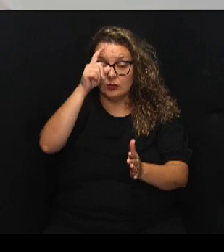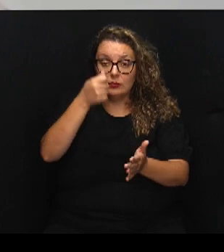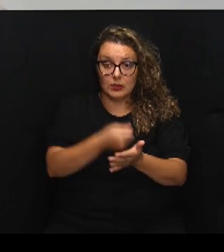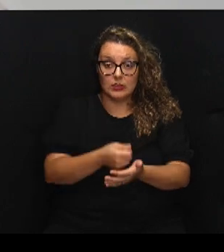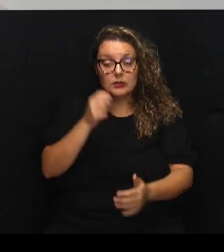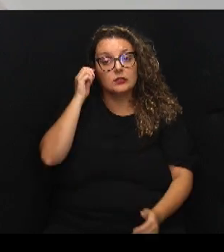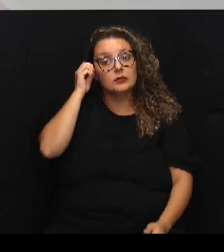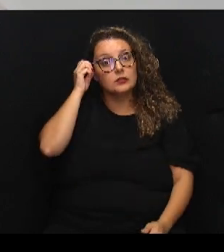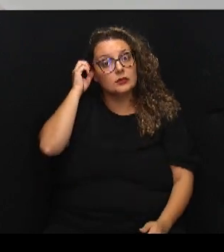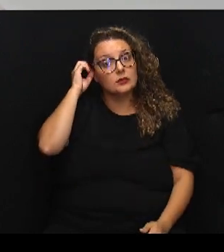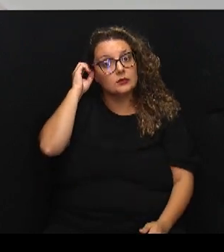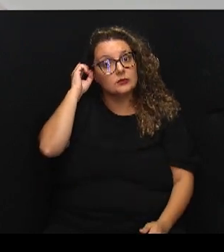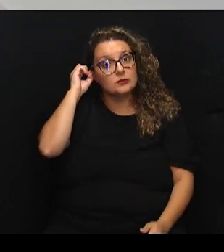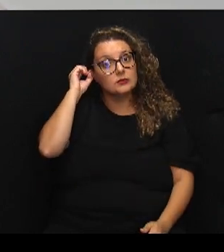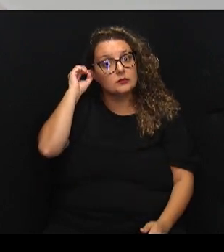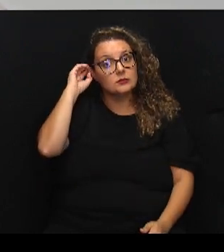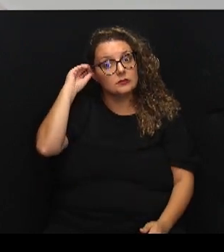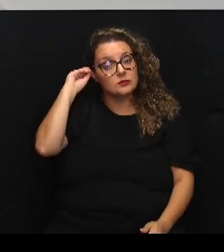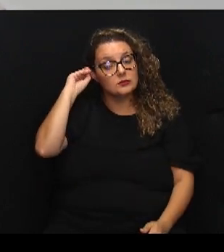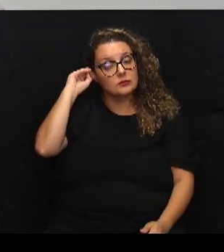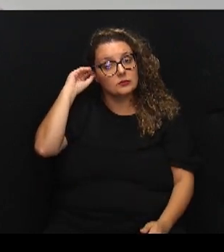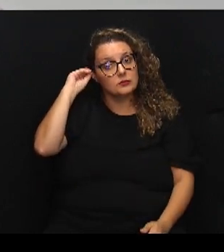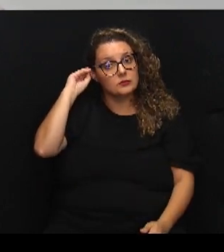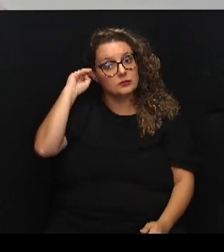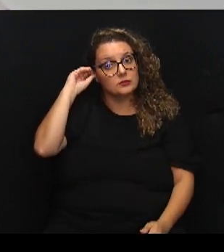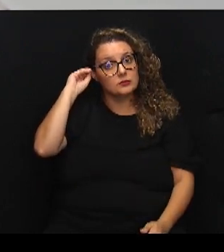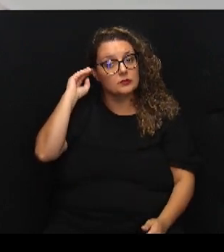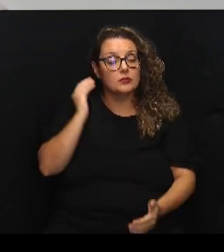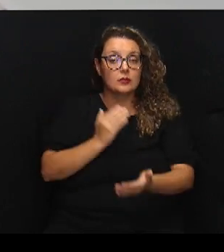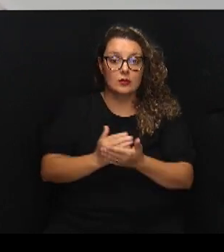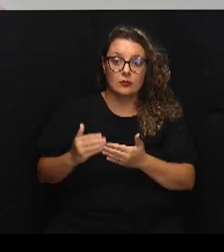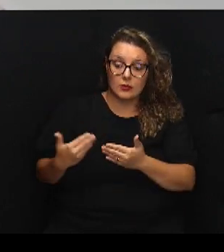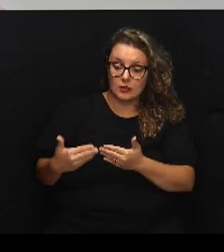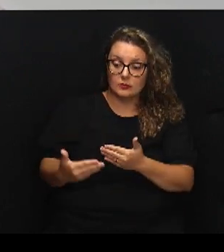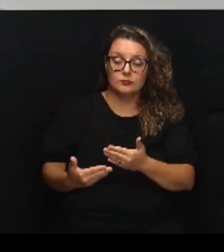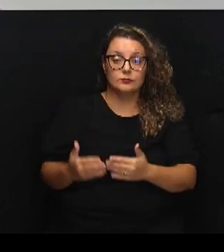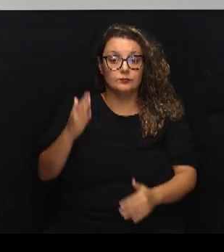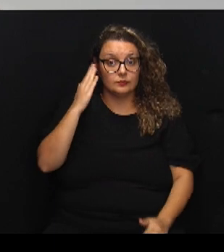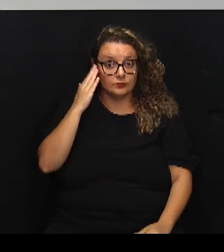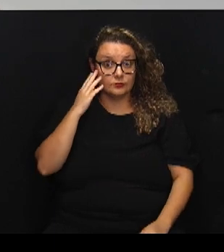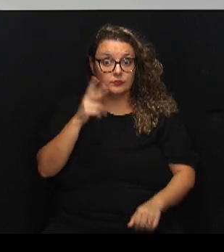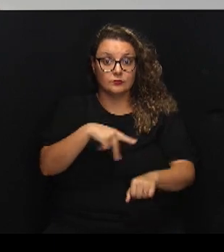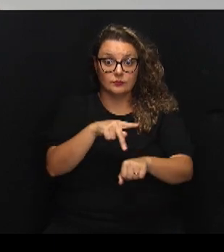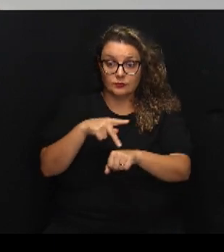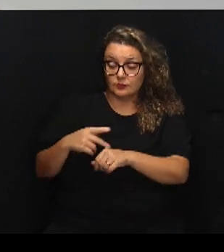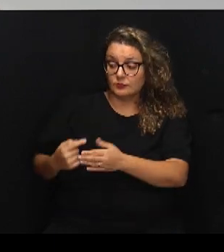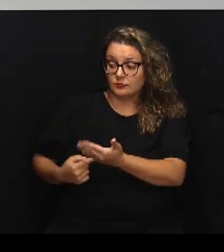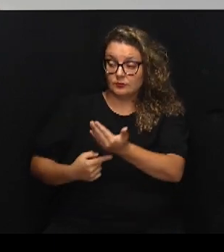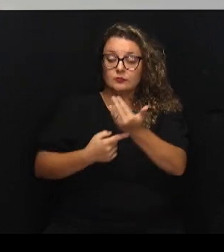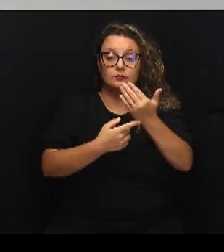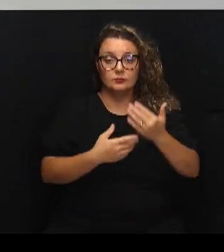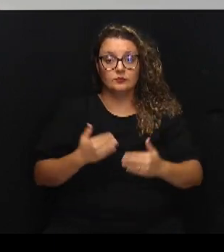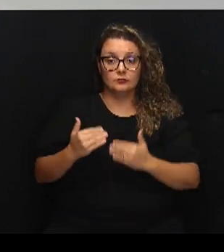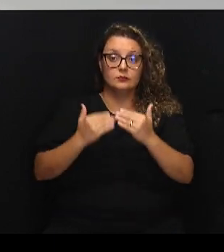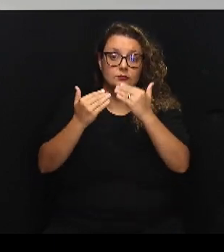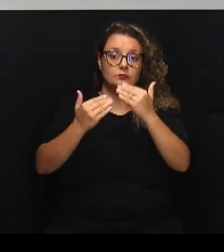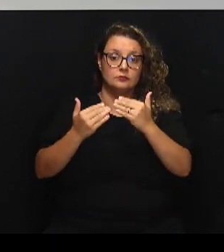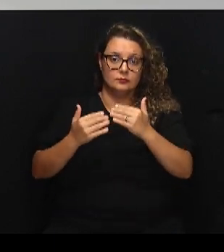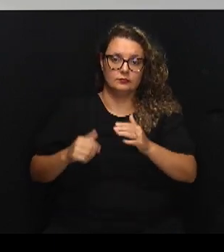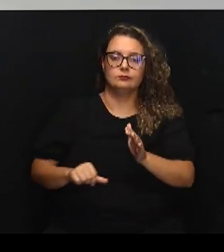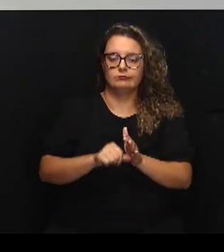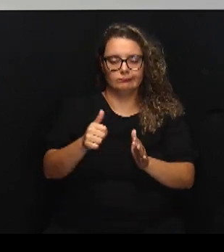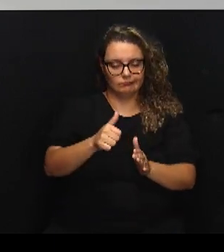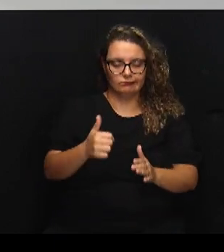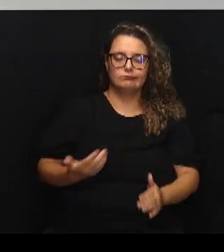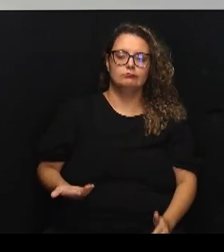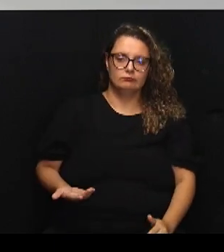de cunho mandatório, elas entrarem em vigor, aí a gente entende que os países, né, as sociedades que tiverem essas tecnologias já